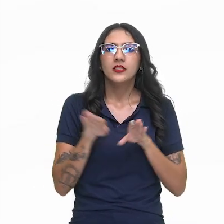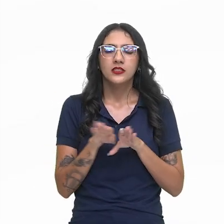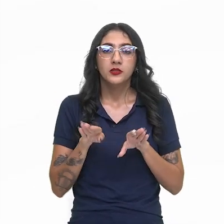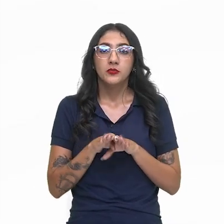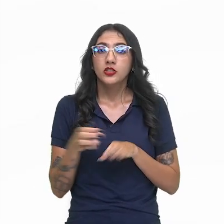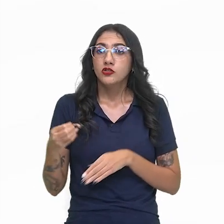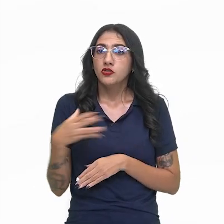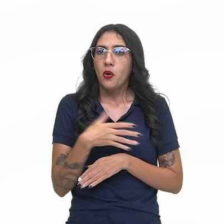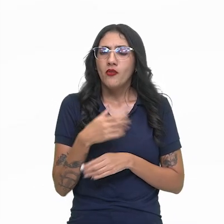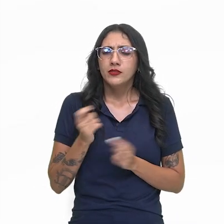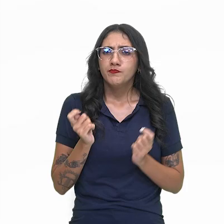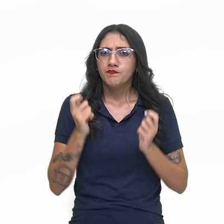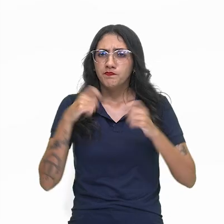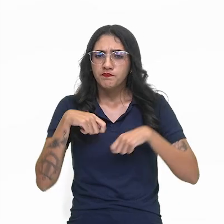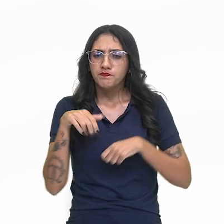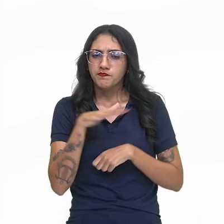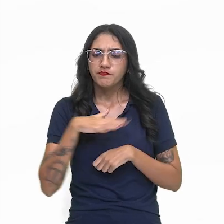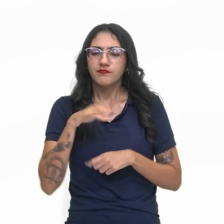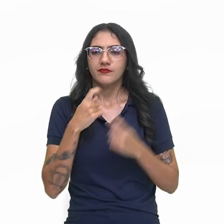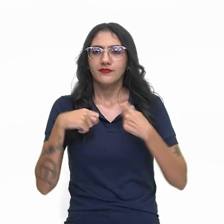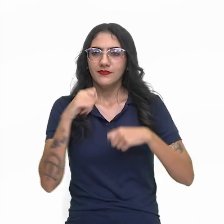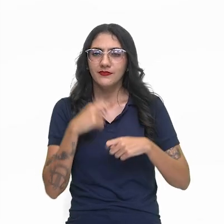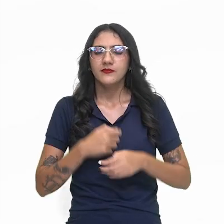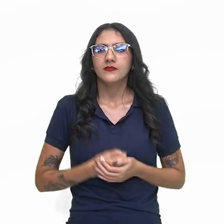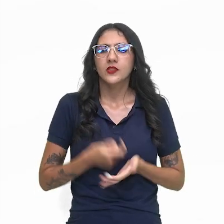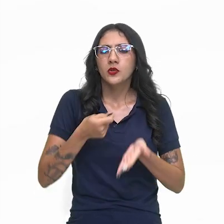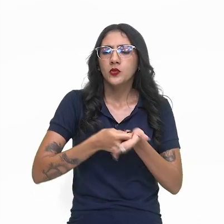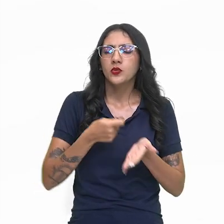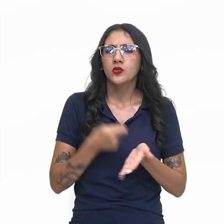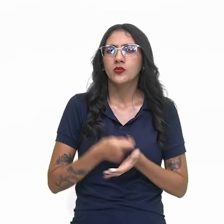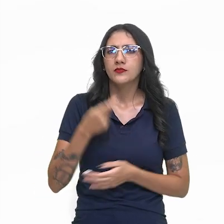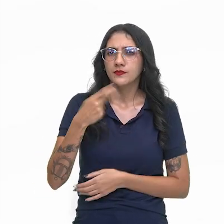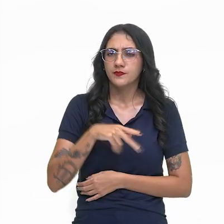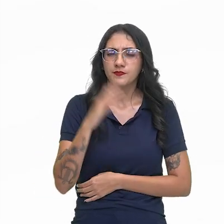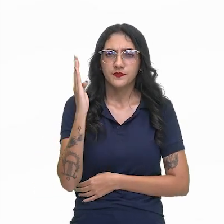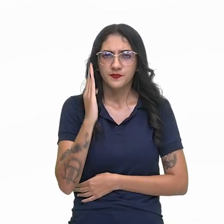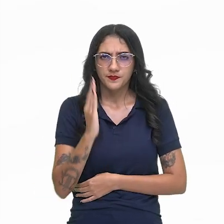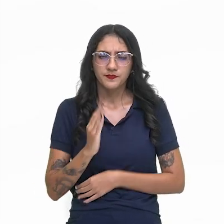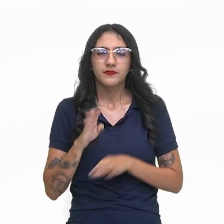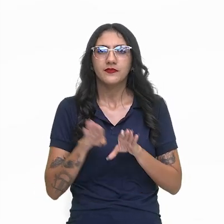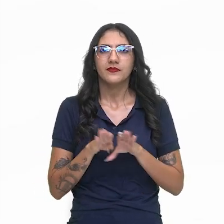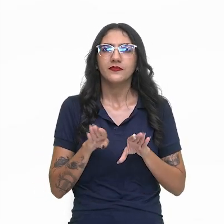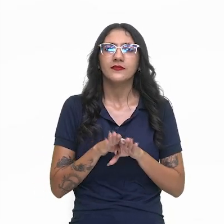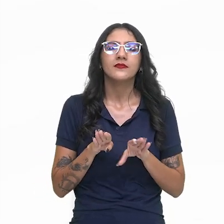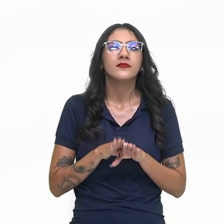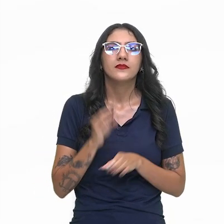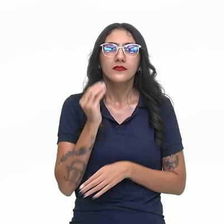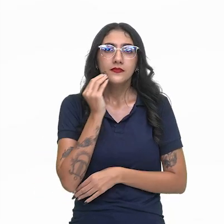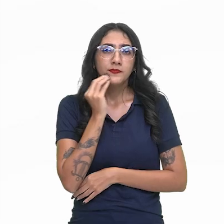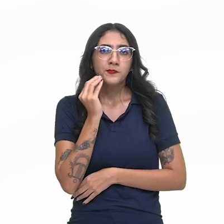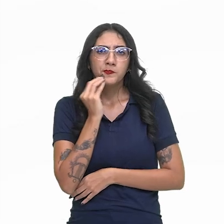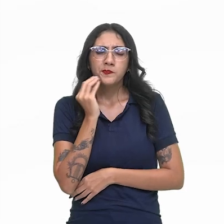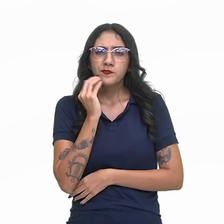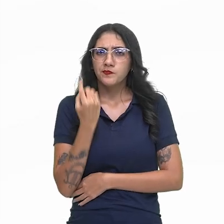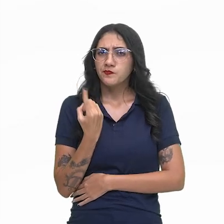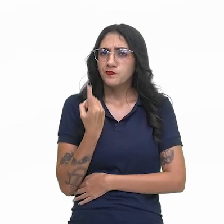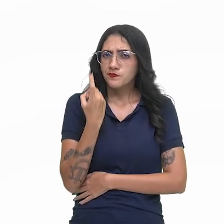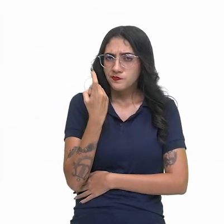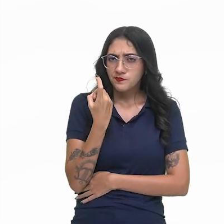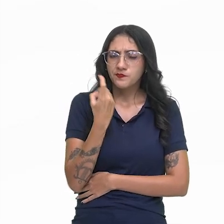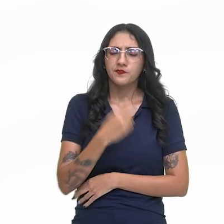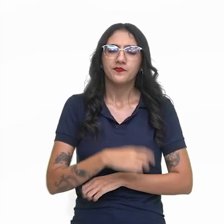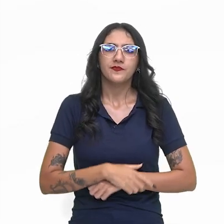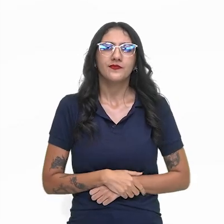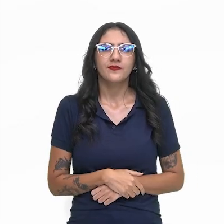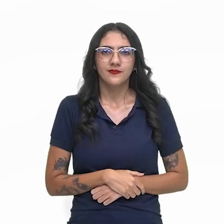novas potências econômicas, impõe ao Brasil desafios e oportunidades únicas. O país, com